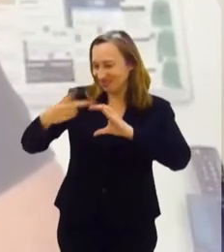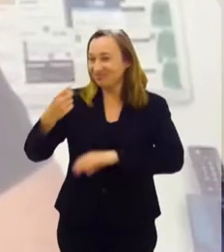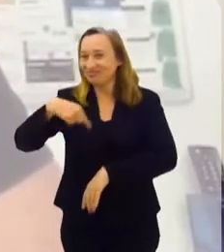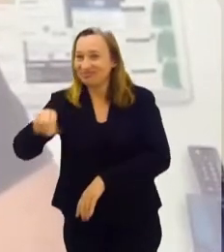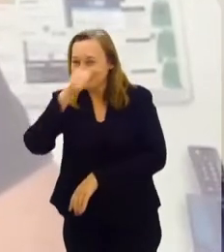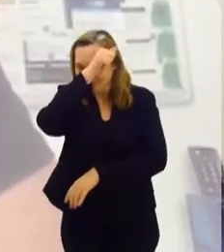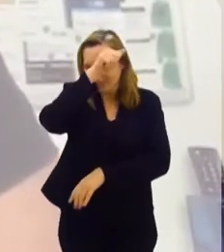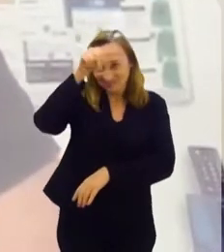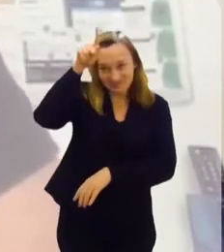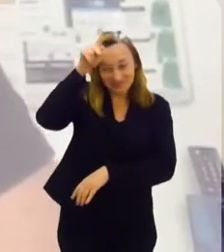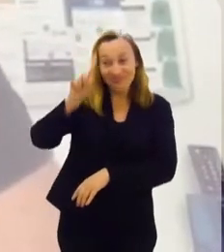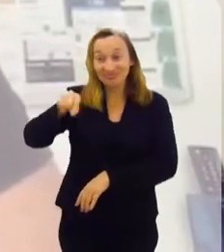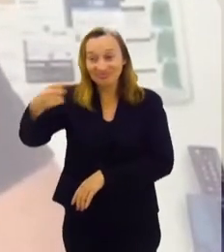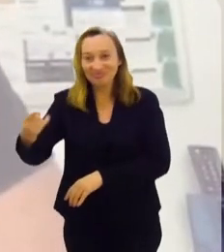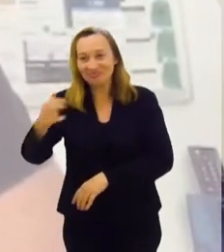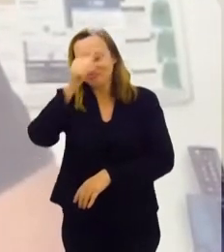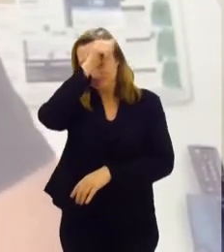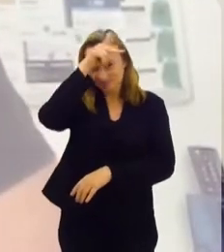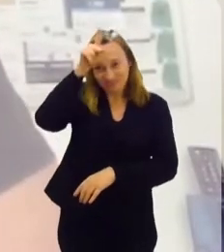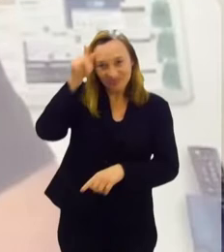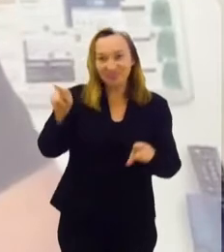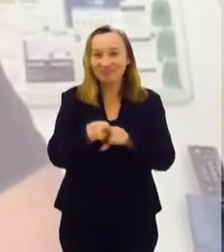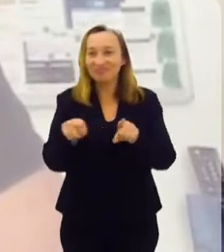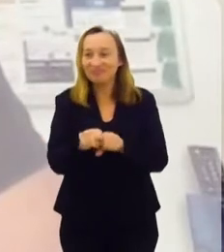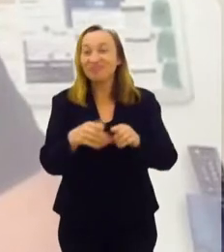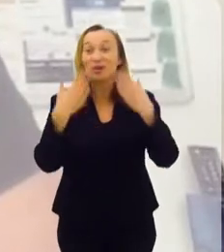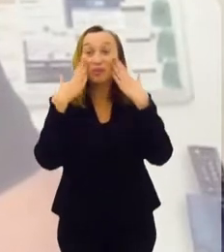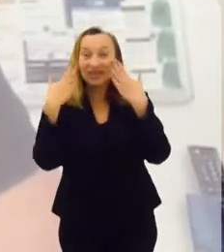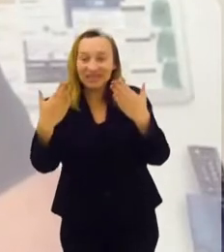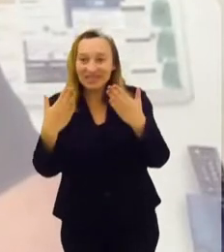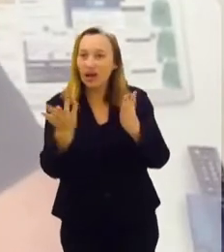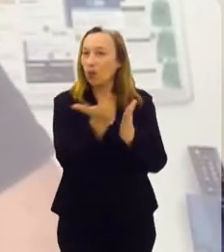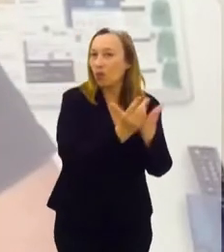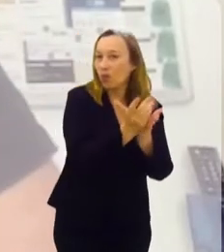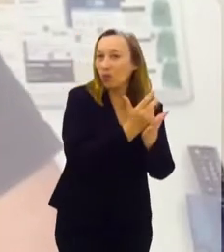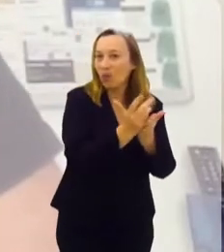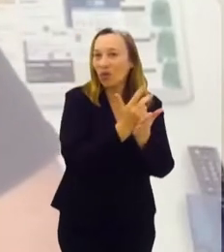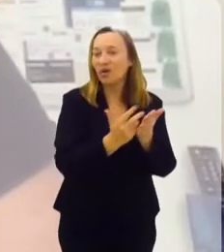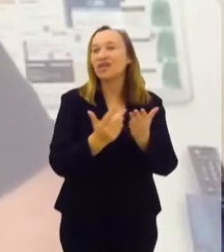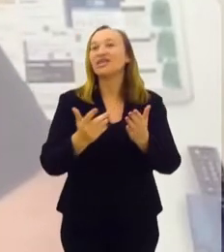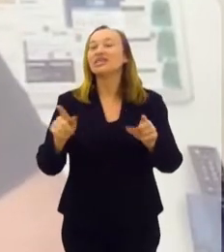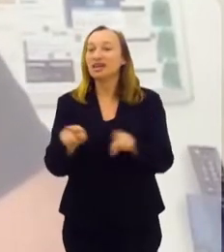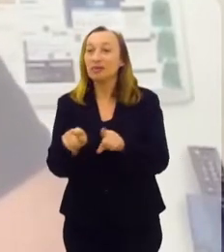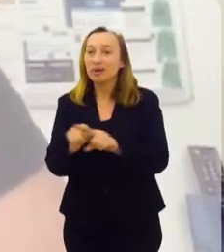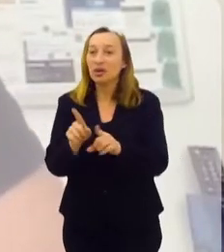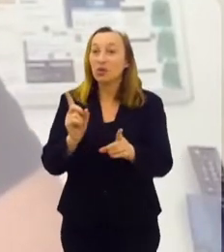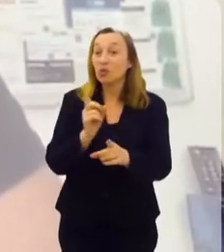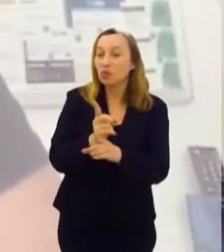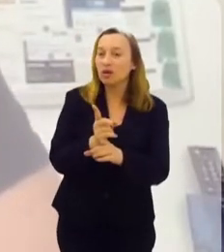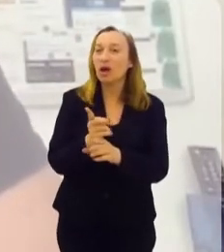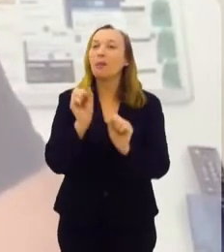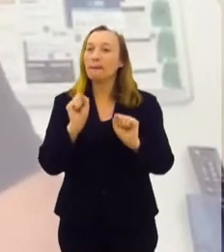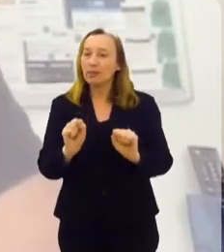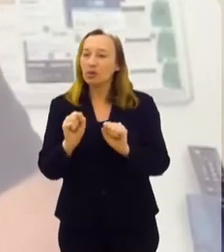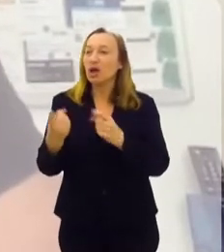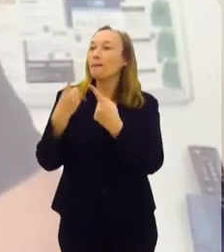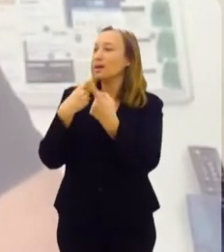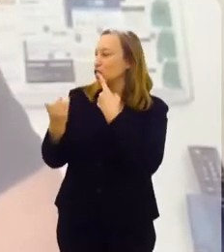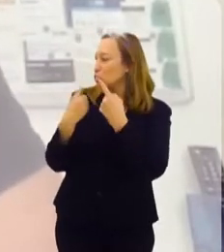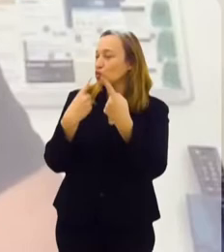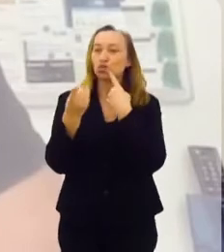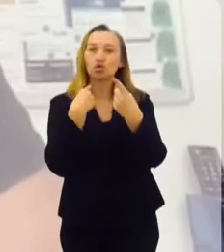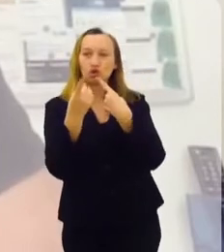ao prefeito e a outros prefeitos também, para apresentar o mapeamento e apresentar os achados, né, para a gente